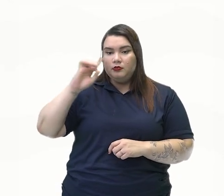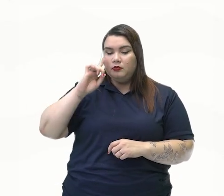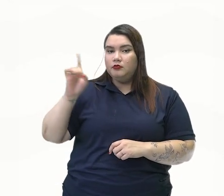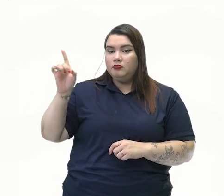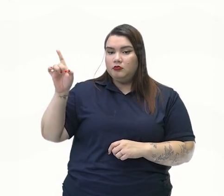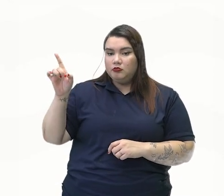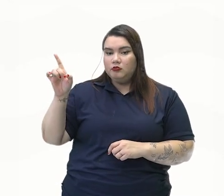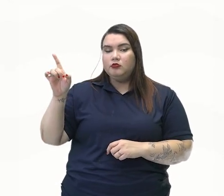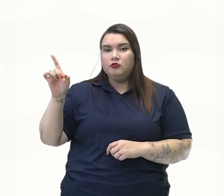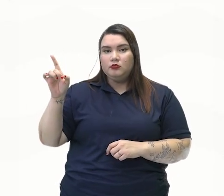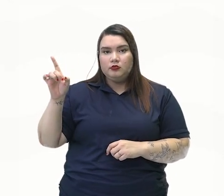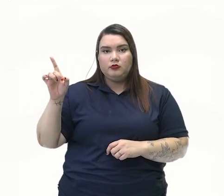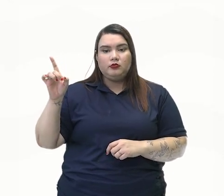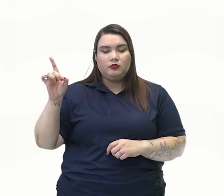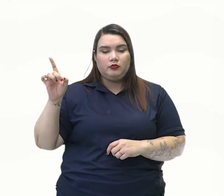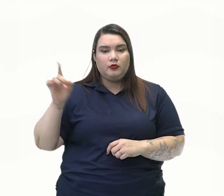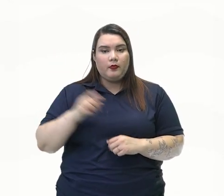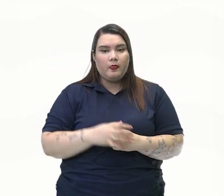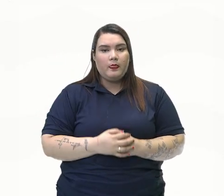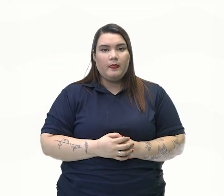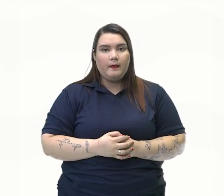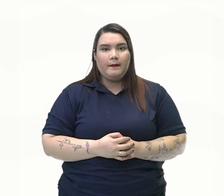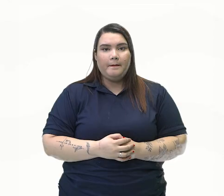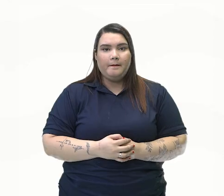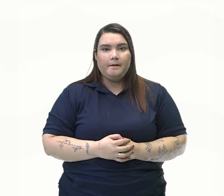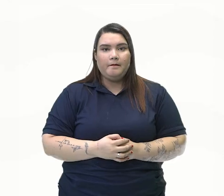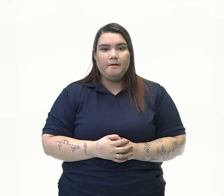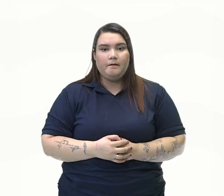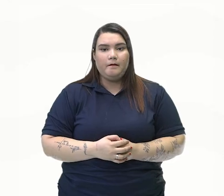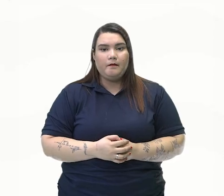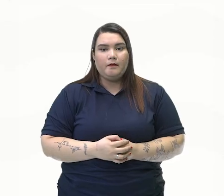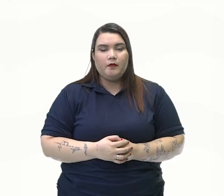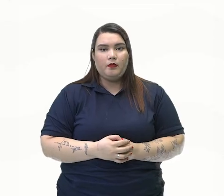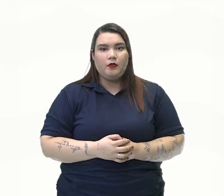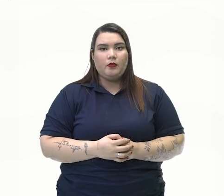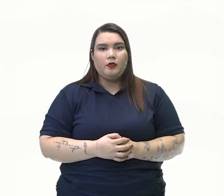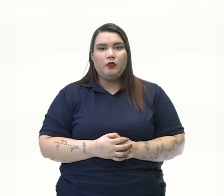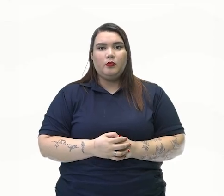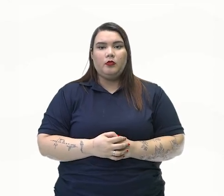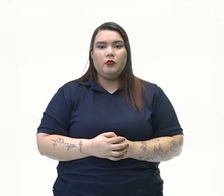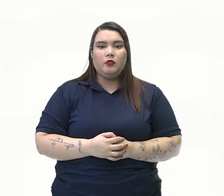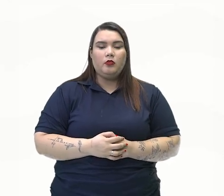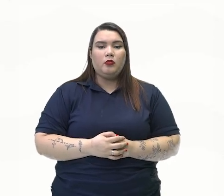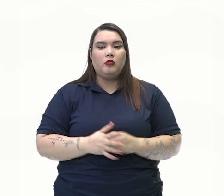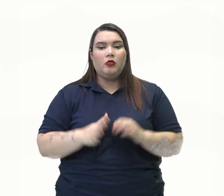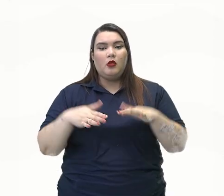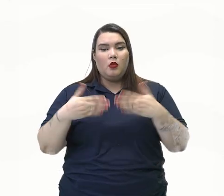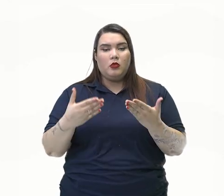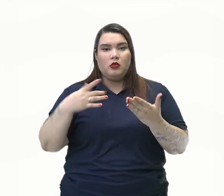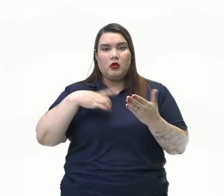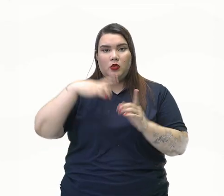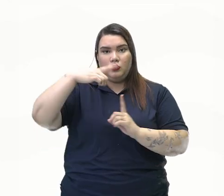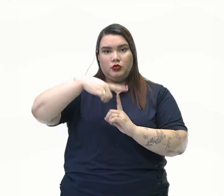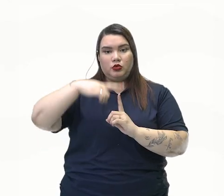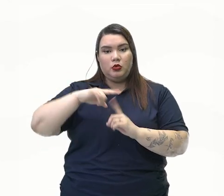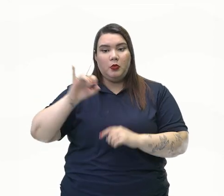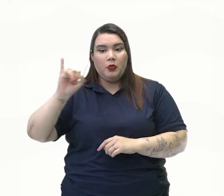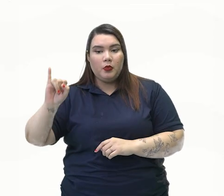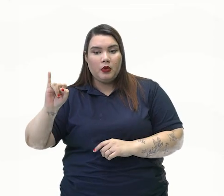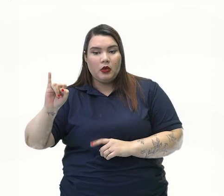raio incidente, você tem que a luz incidente e o